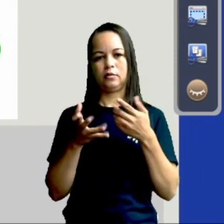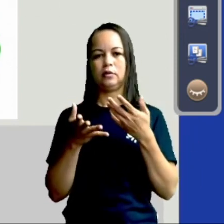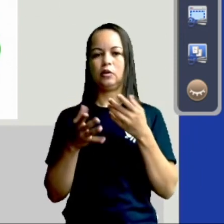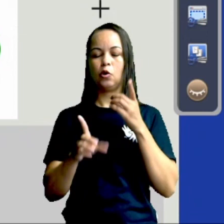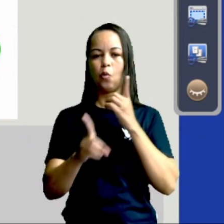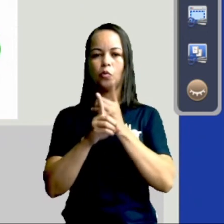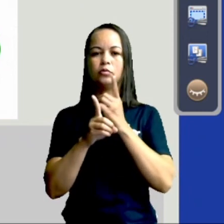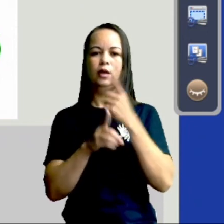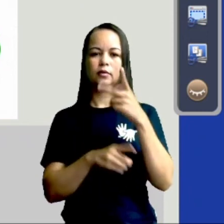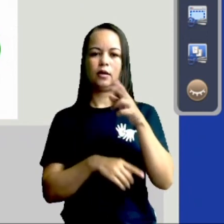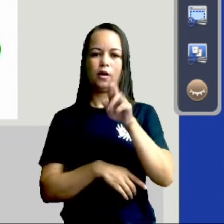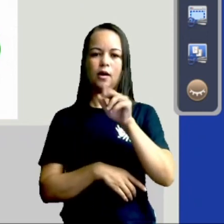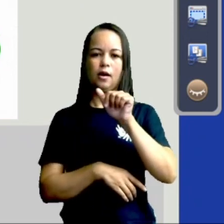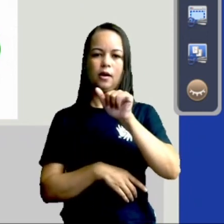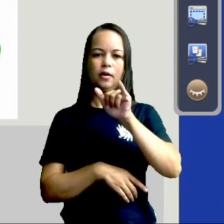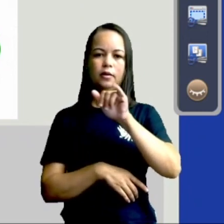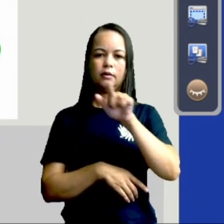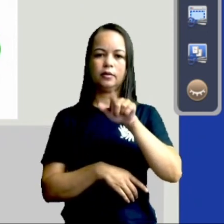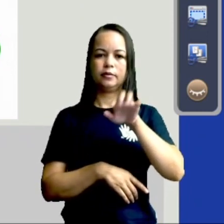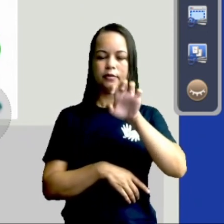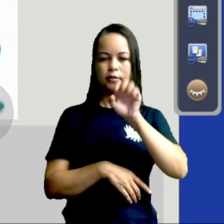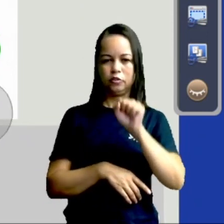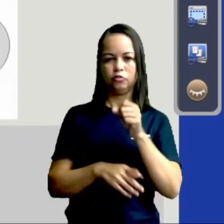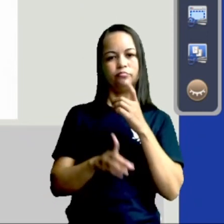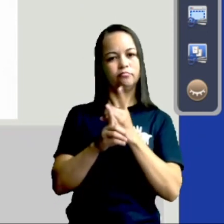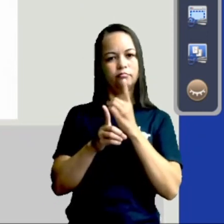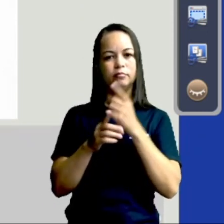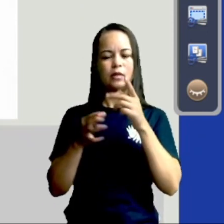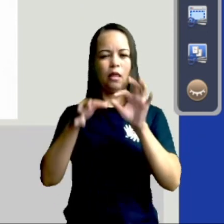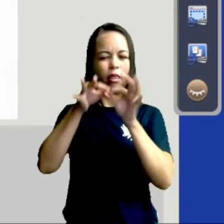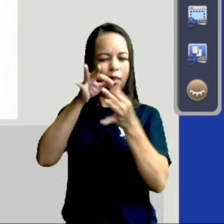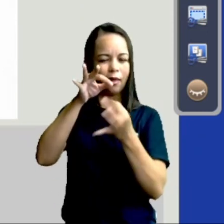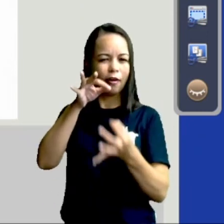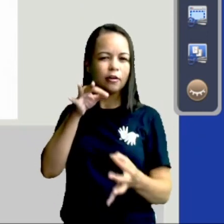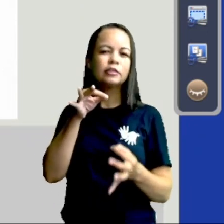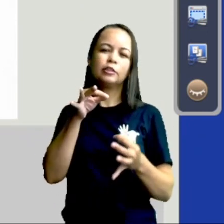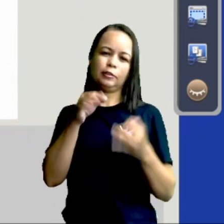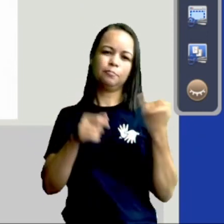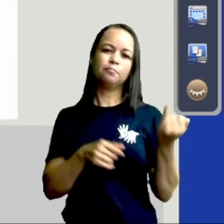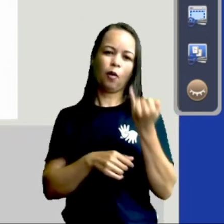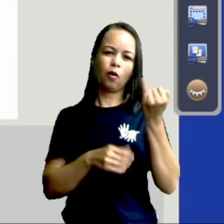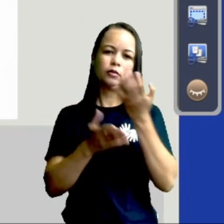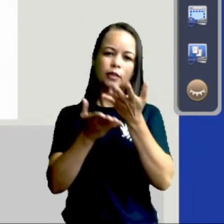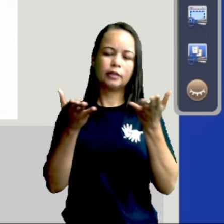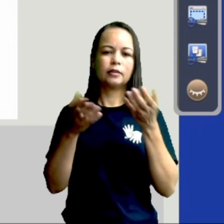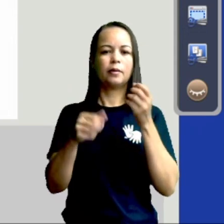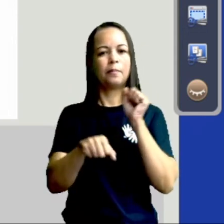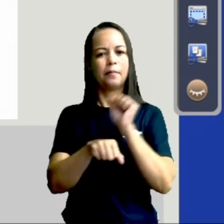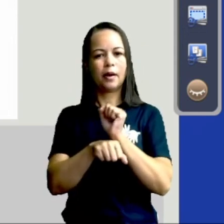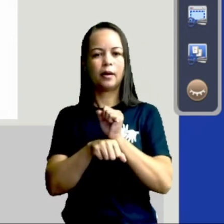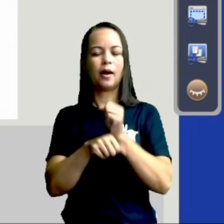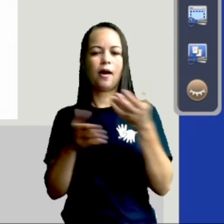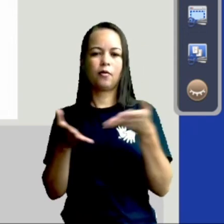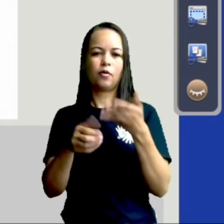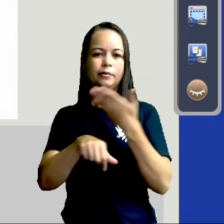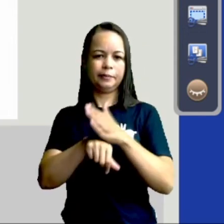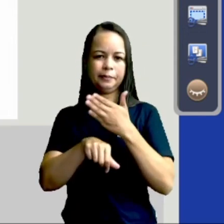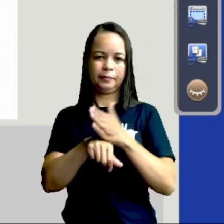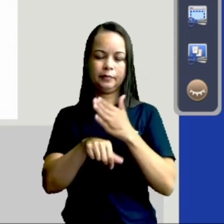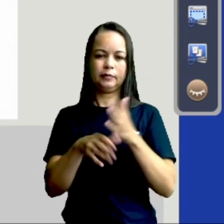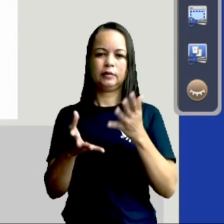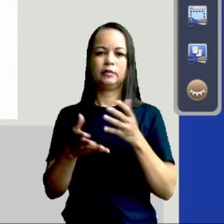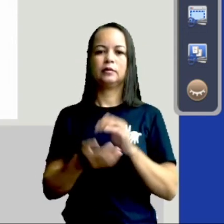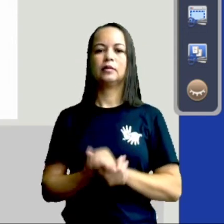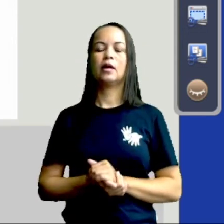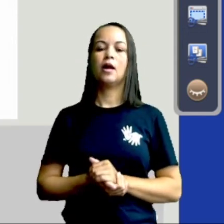bom, gente? Então é isso. É um conteúdo longo, extenso, mas muito importante. Tem que parar agora para treinar, tá bom? Então eu